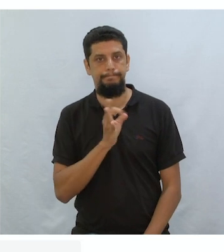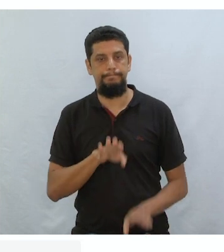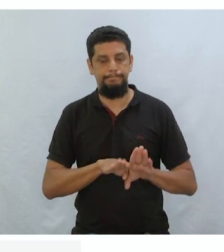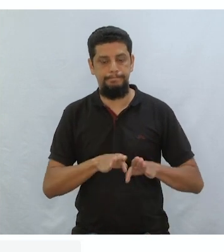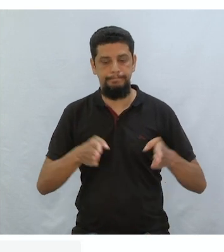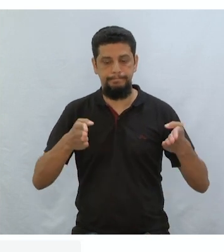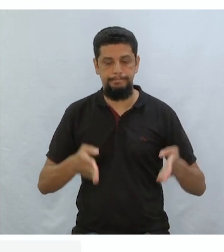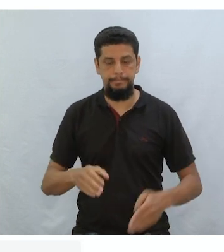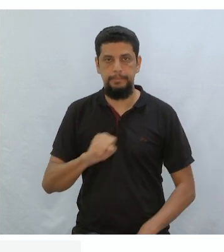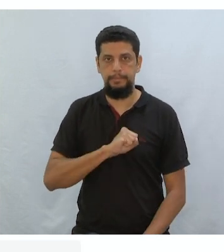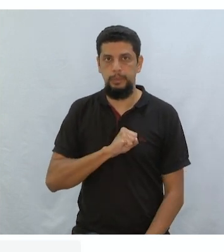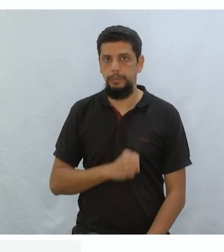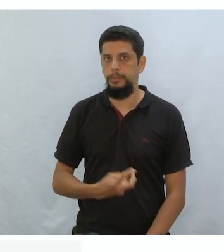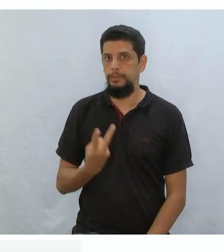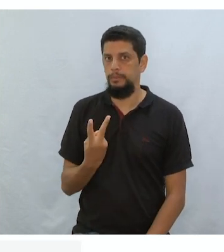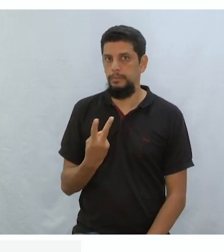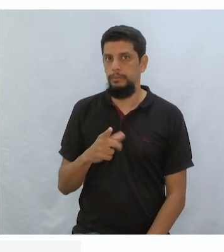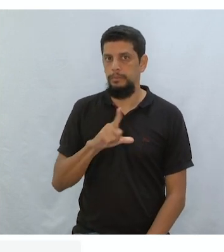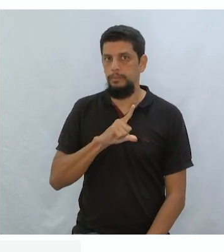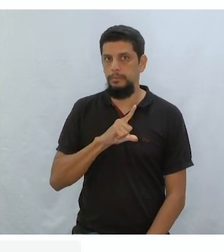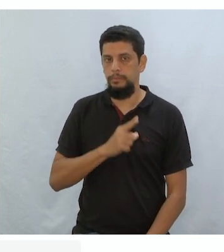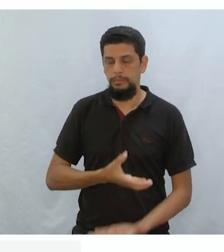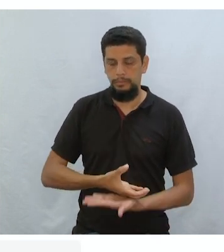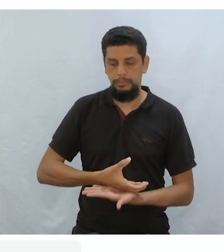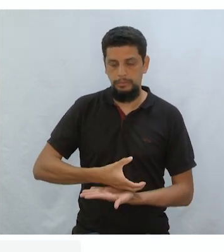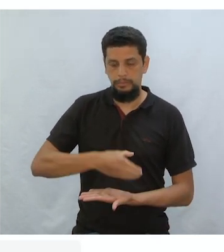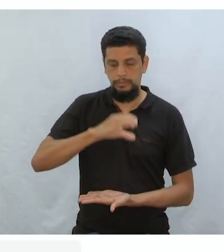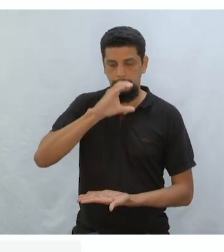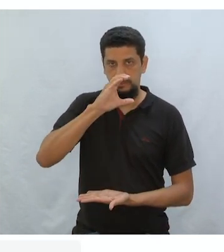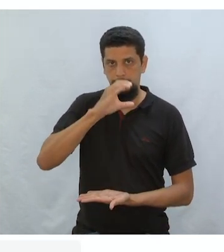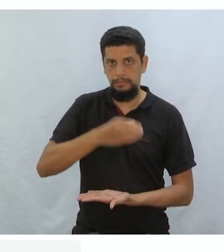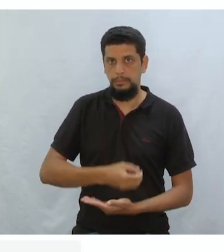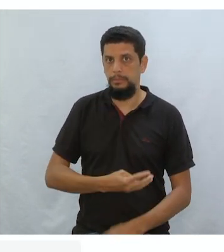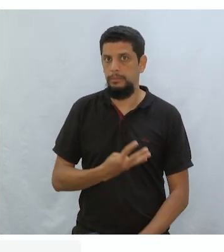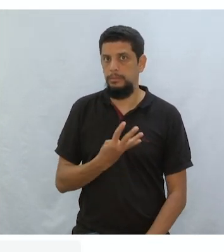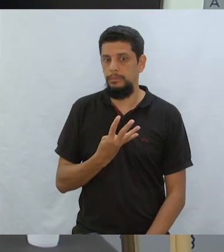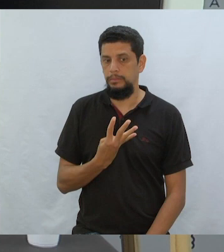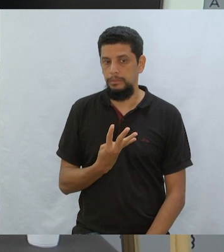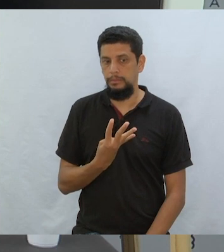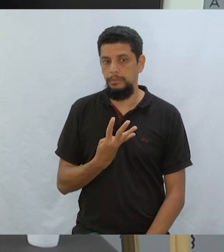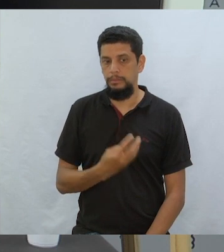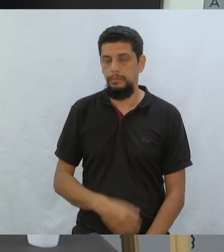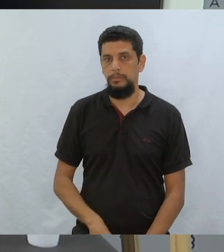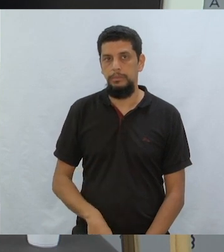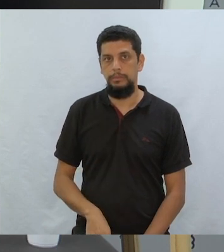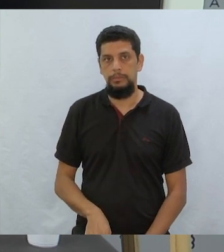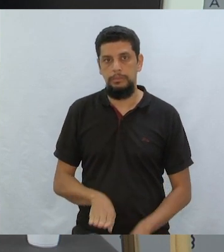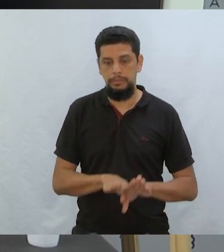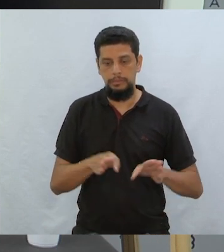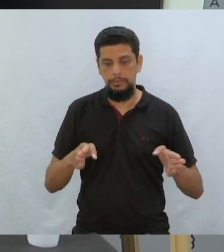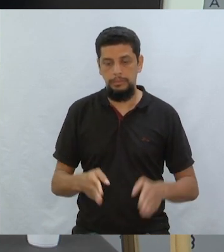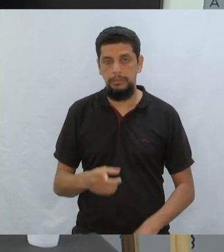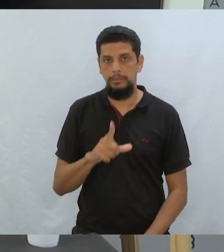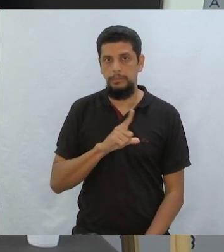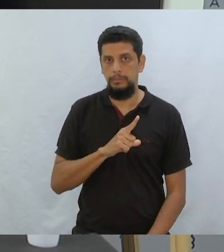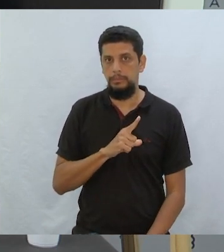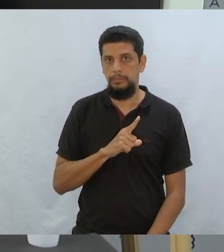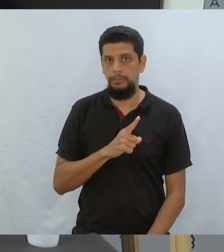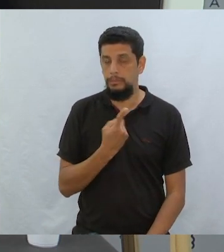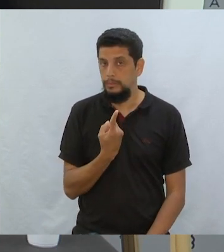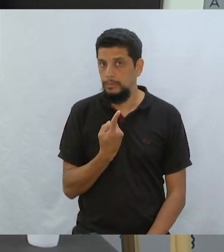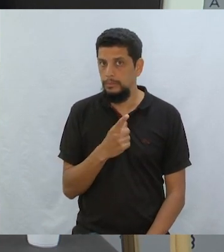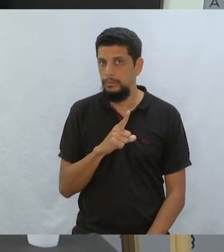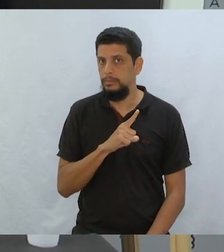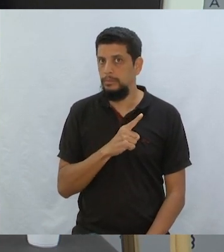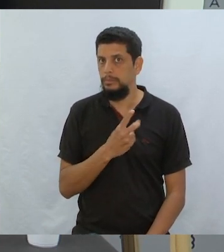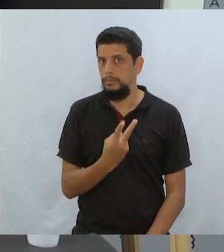mesa número 2, né? Ela tem mais copos do que a mesa número 1, porque a mesa número 1 tem 2 copos e a